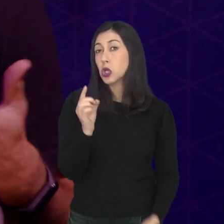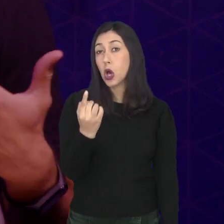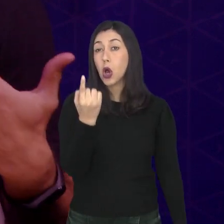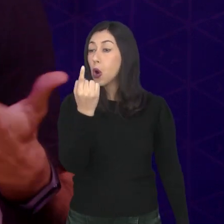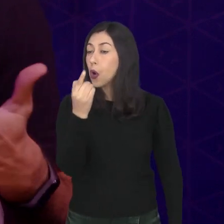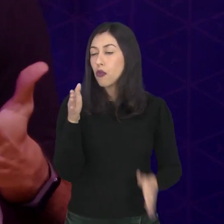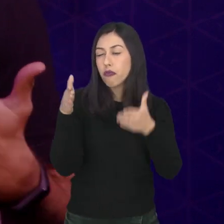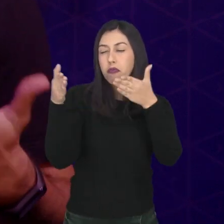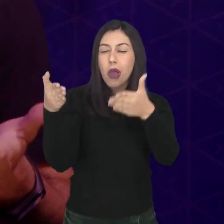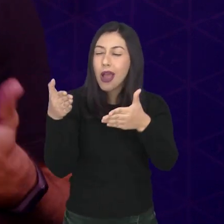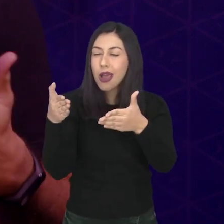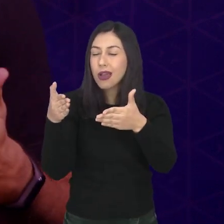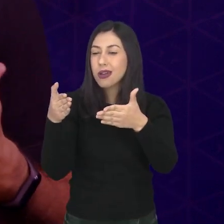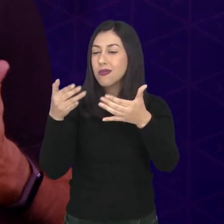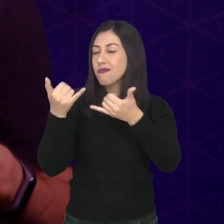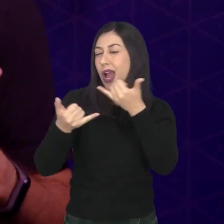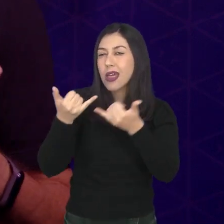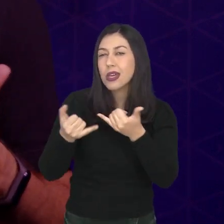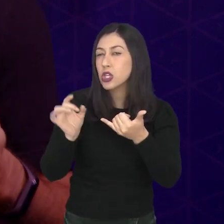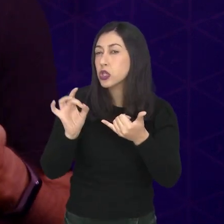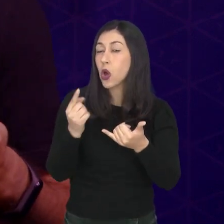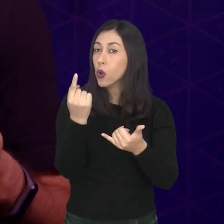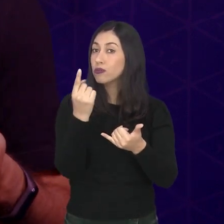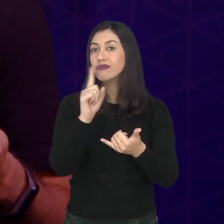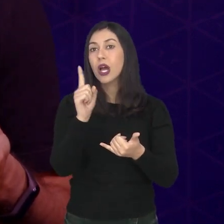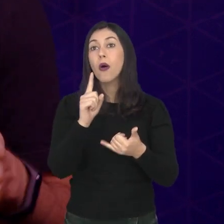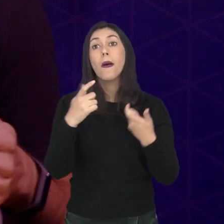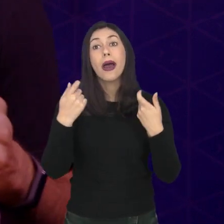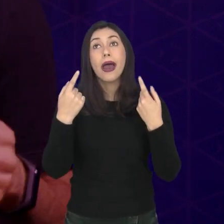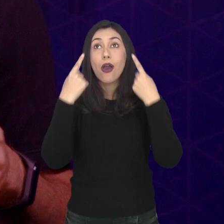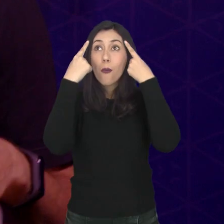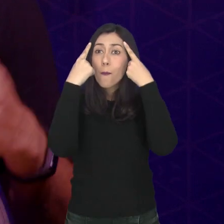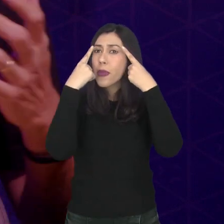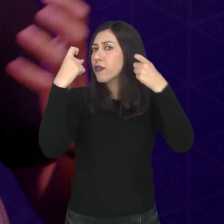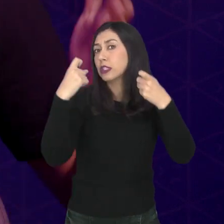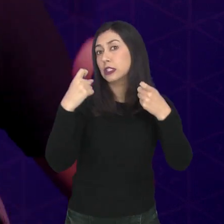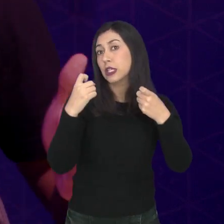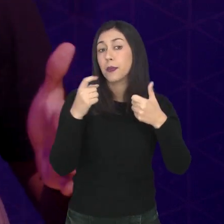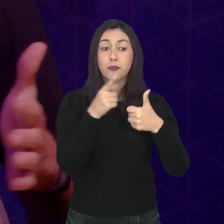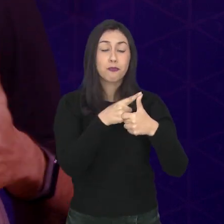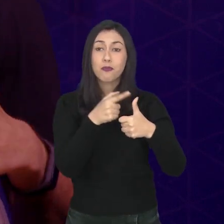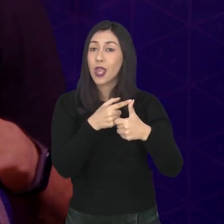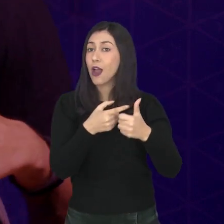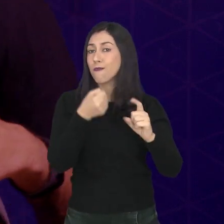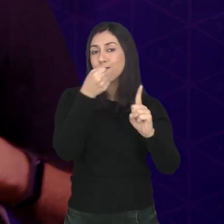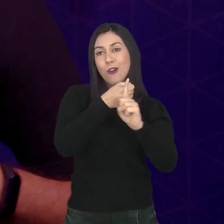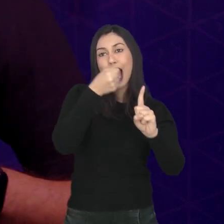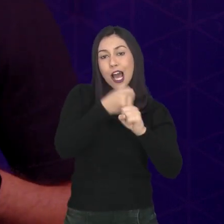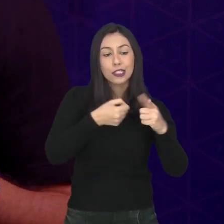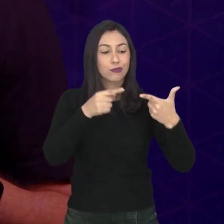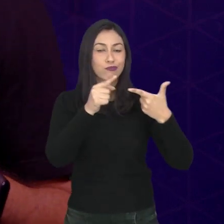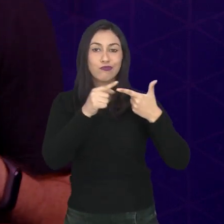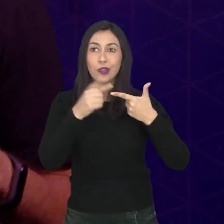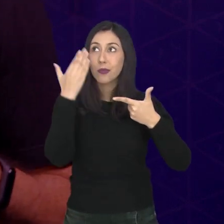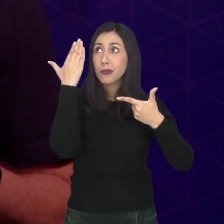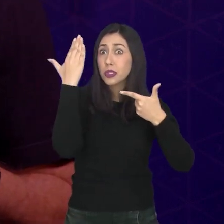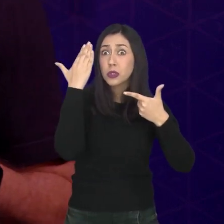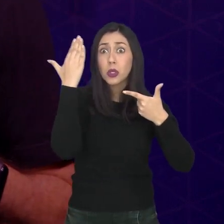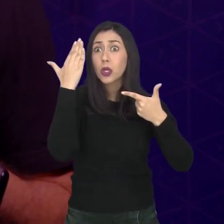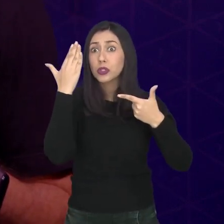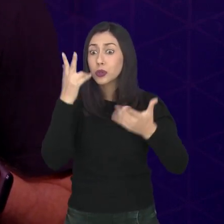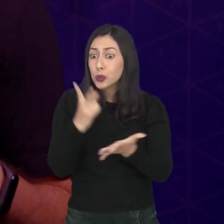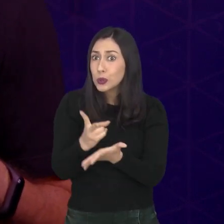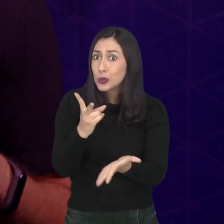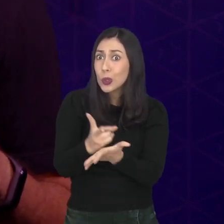pontual. Para se caracterizar como bullying, né, o bullying ele é uma violência, seja ela física ou psicológica, que